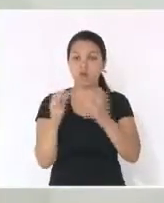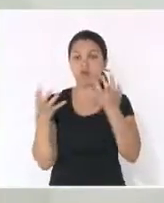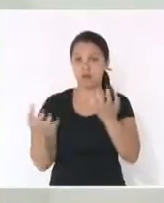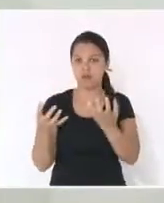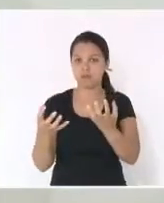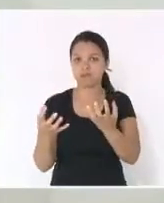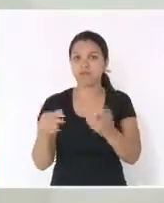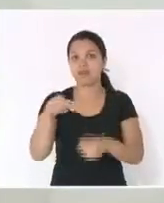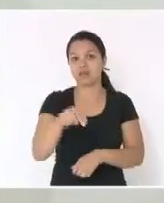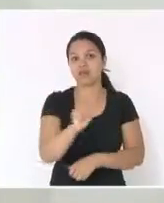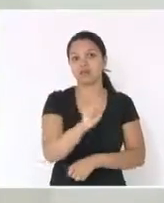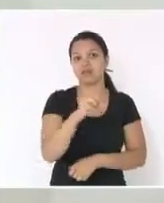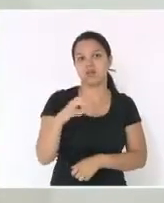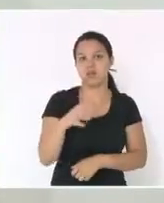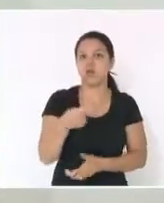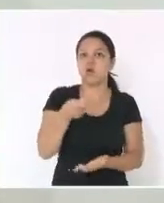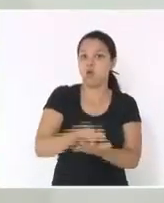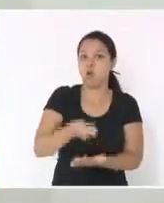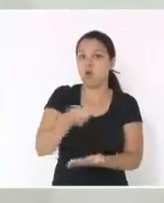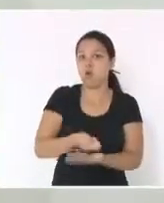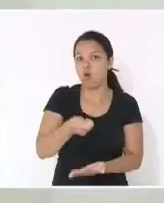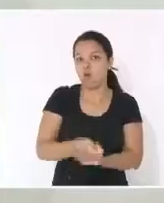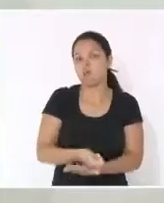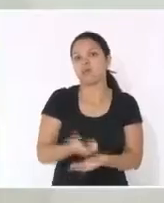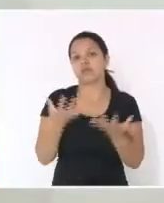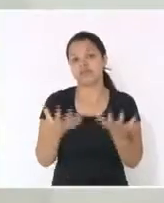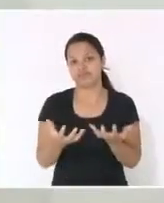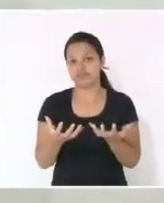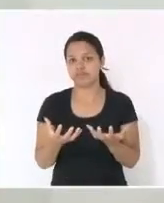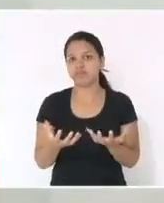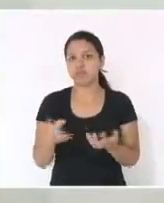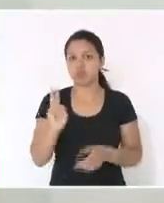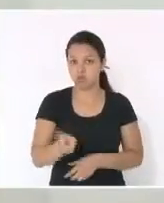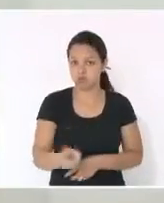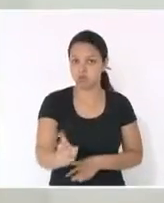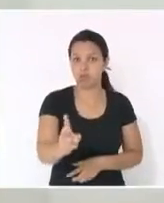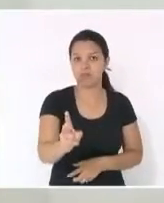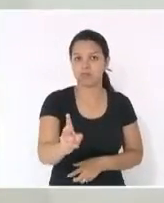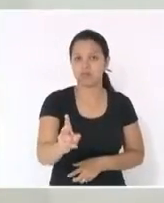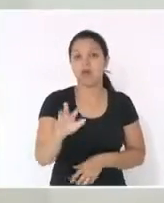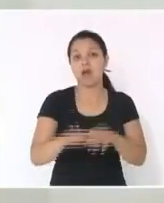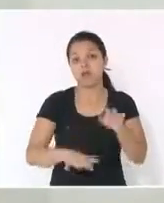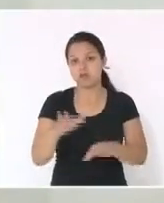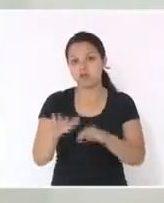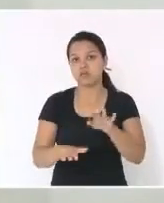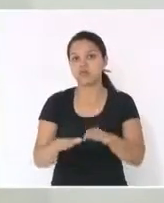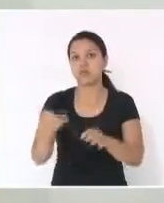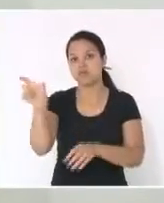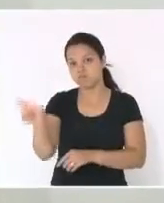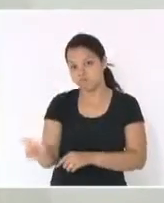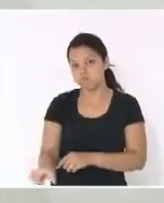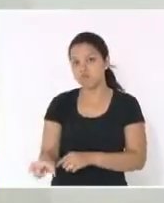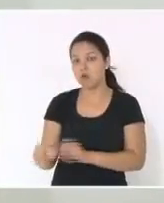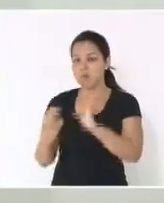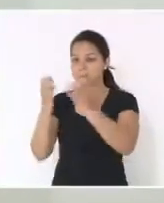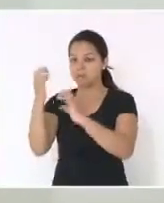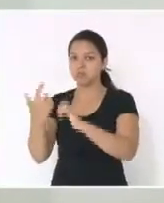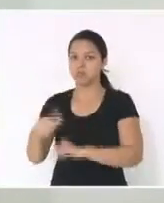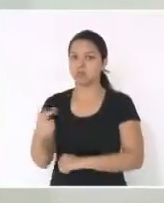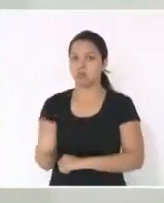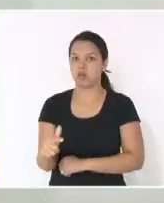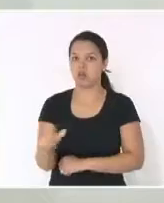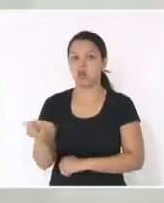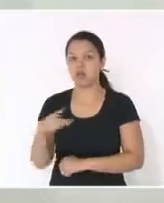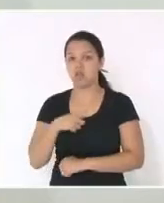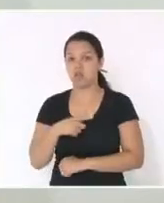cobrando às vezes uma pessoa que nem tem uma sede o trabalho dele é um computador ele tem uma empresa para poder tirar